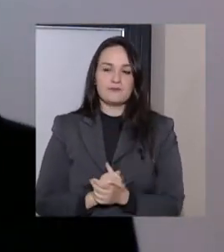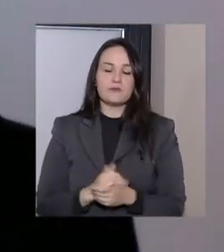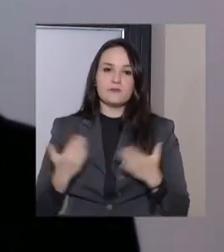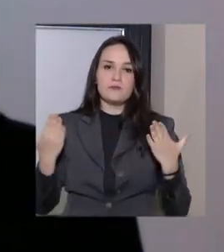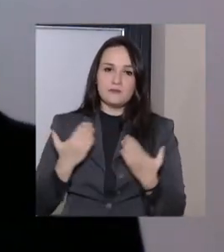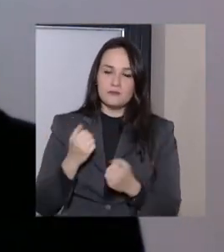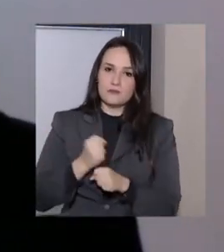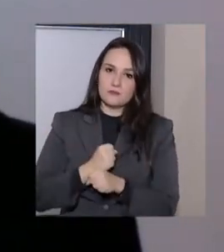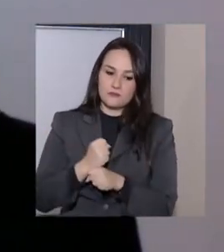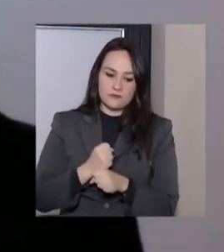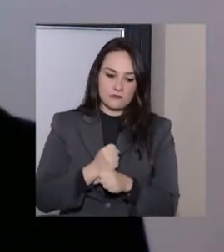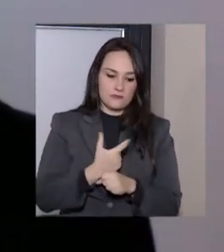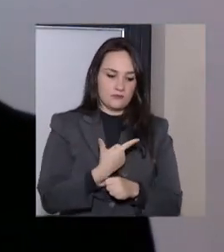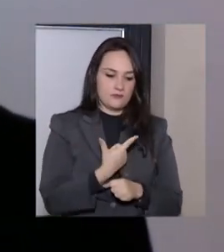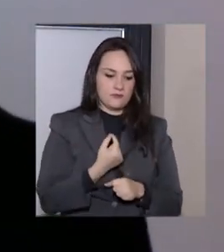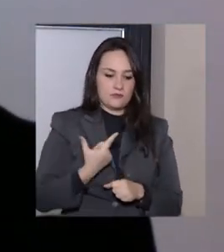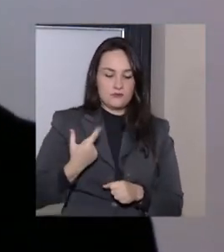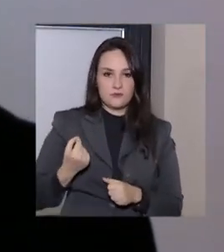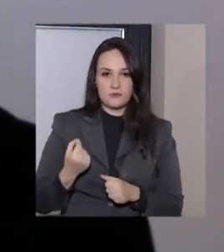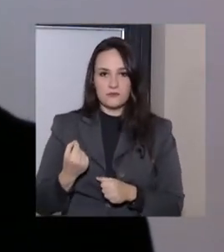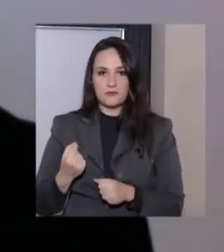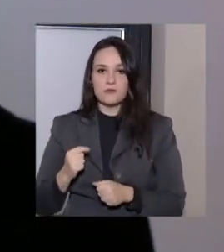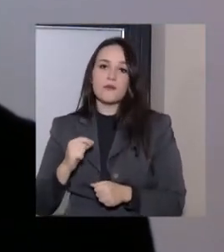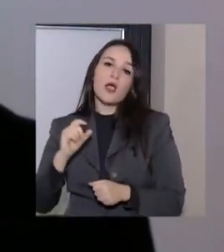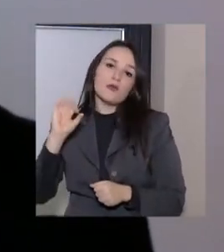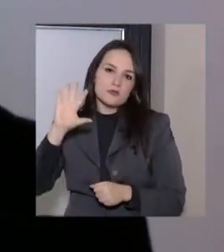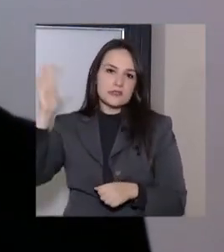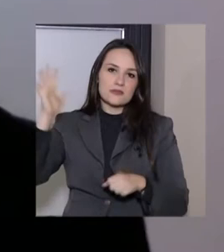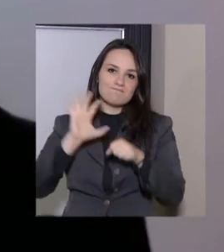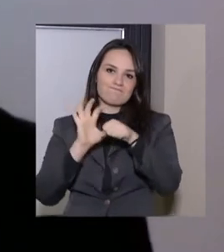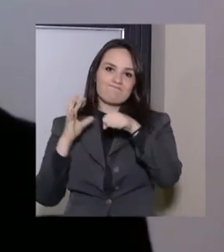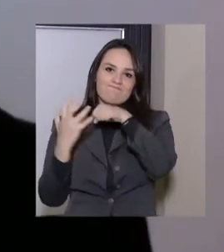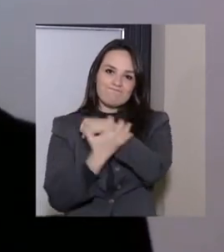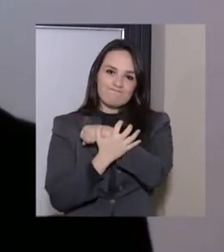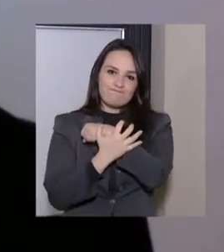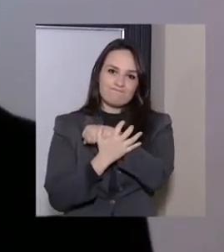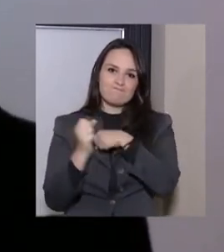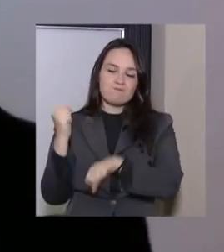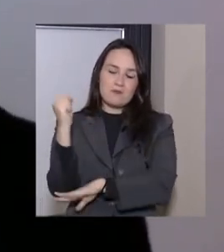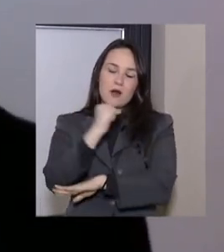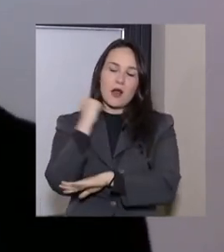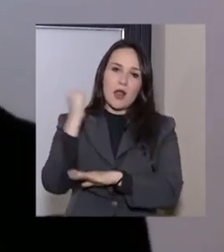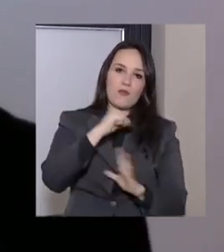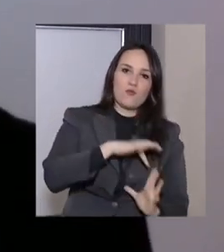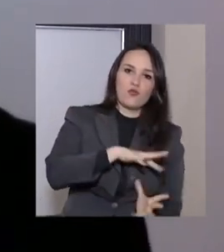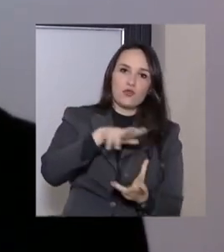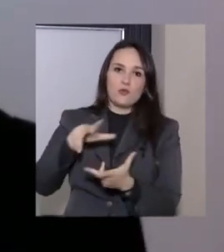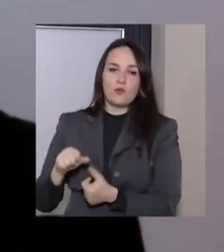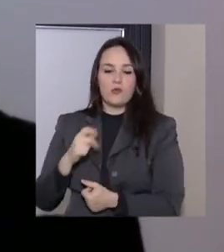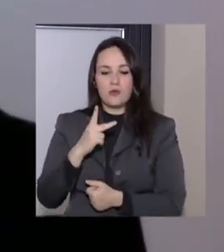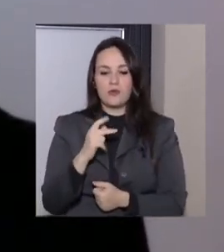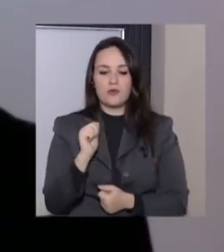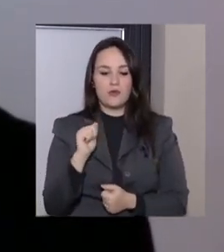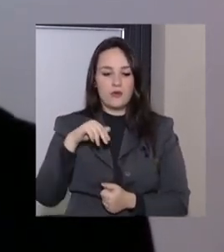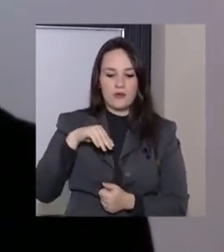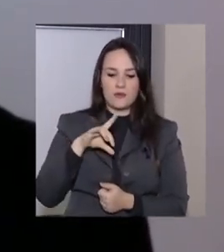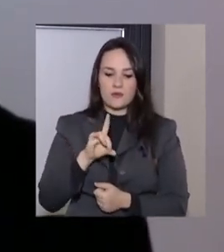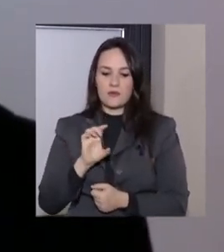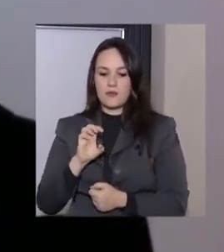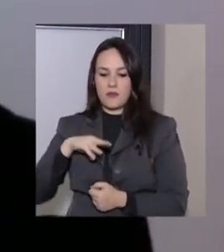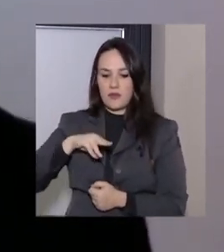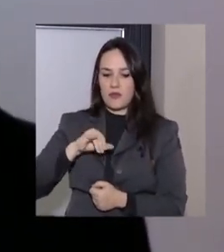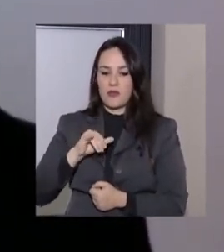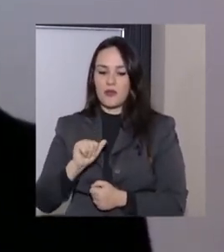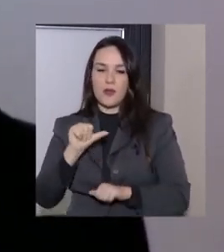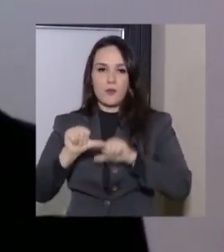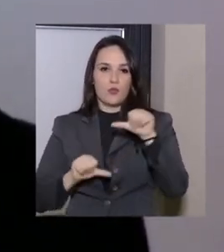tivemos aí a ocorrência da pandemia, e ela alterou, né, como em toda a sociedade, a